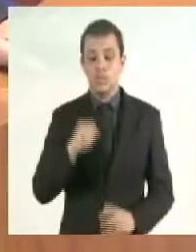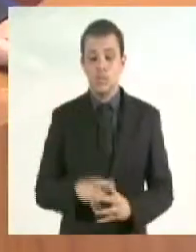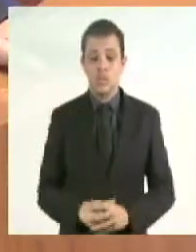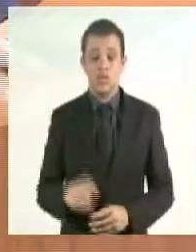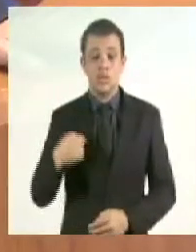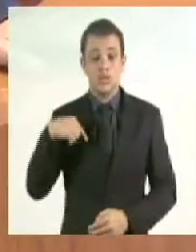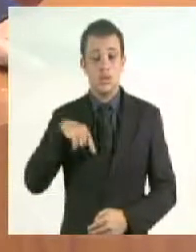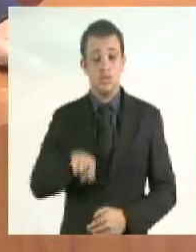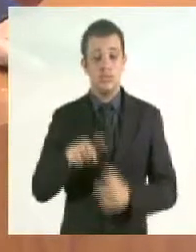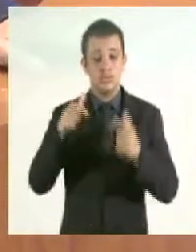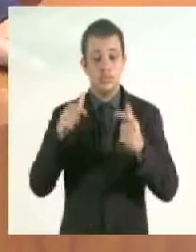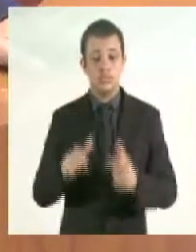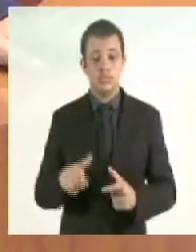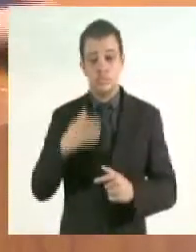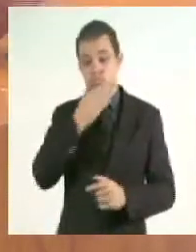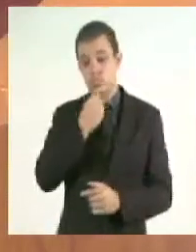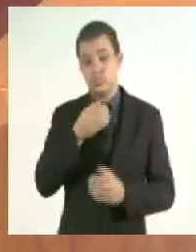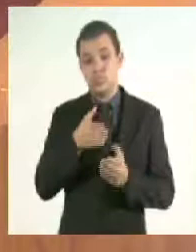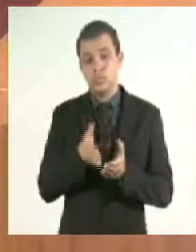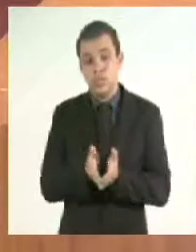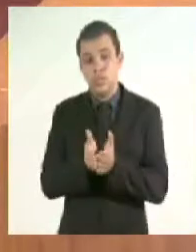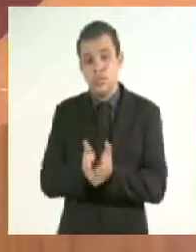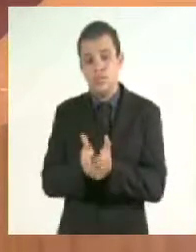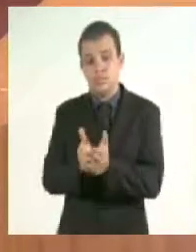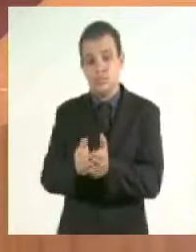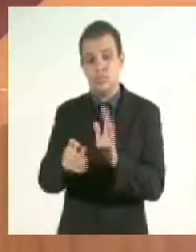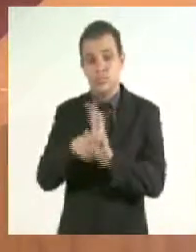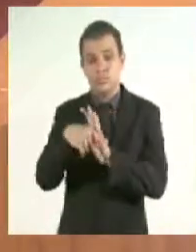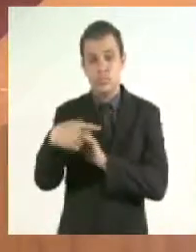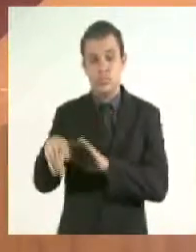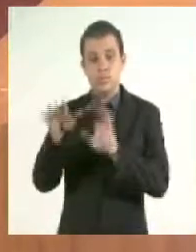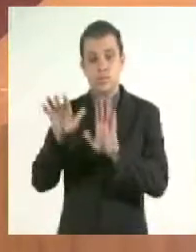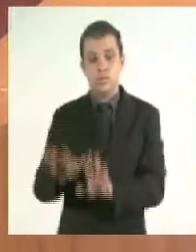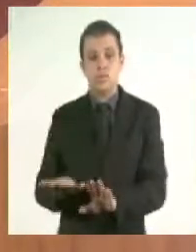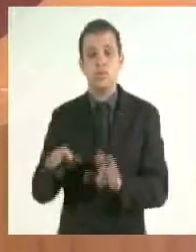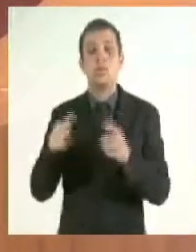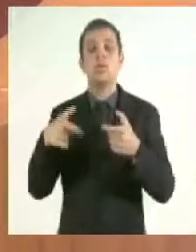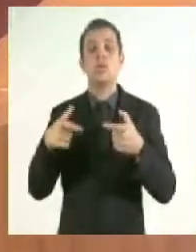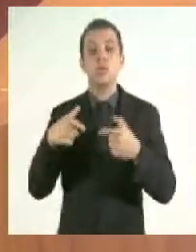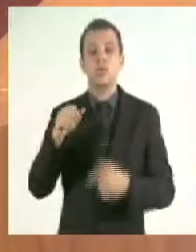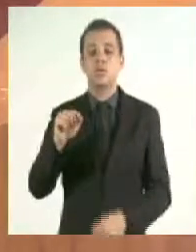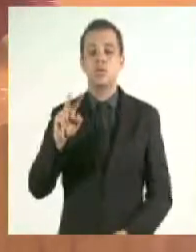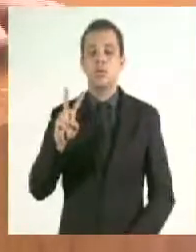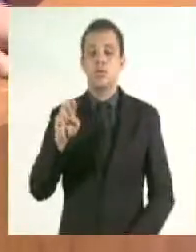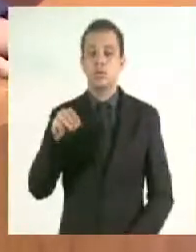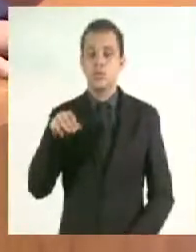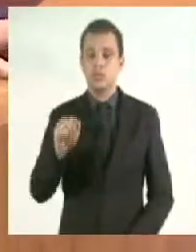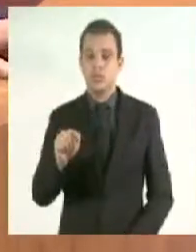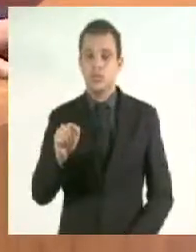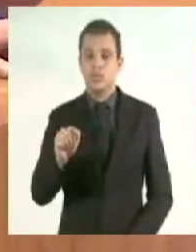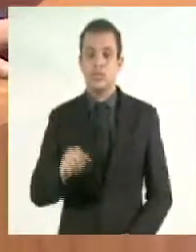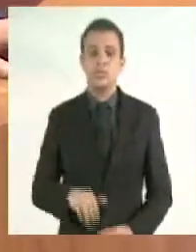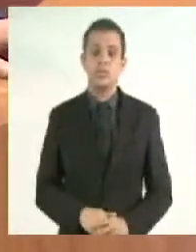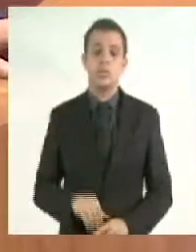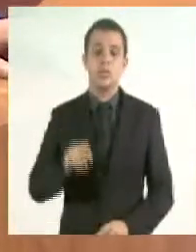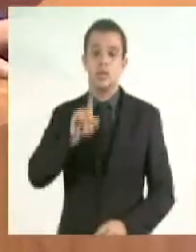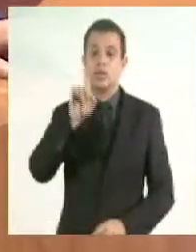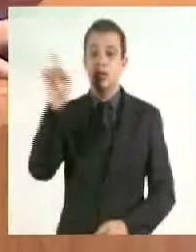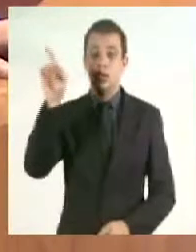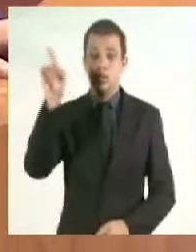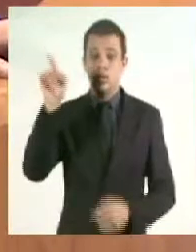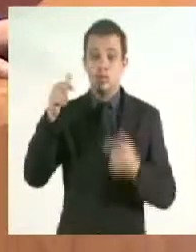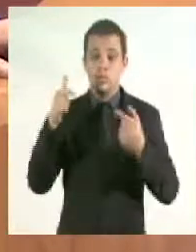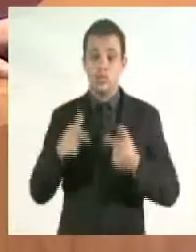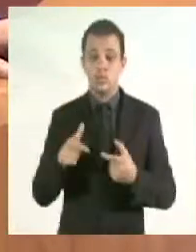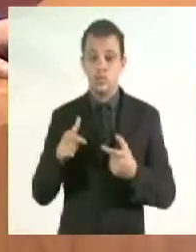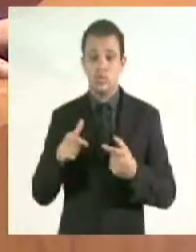barco está ancorado, na AVEM, na Associação de Velas e Esportes Náuticos do Maranhão, lá na Ponta da Areia, está